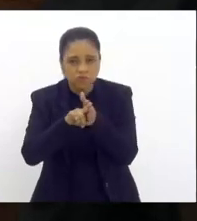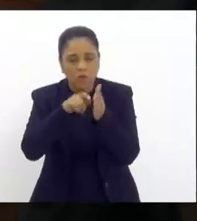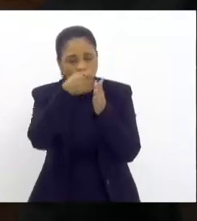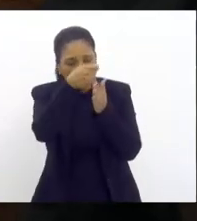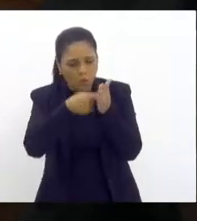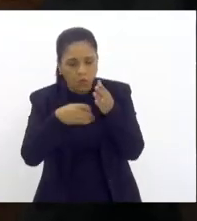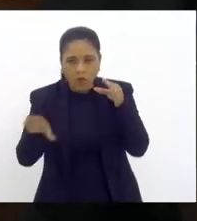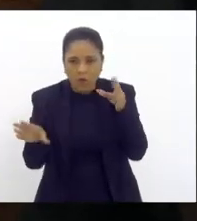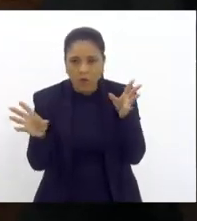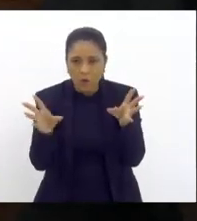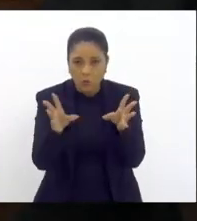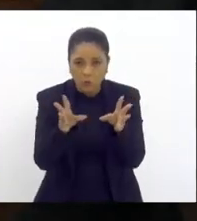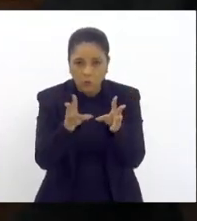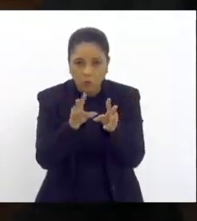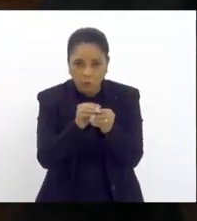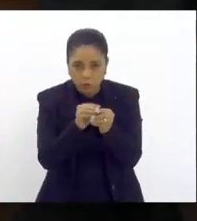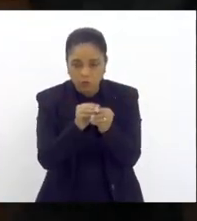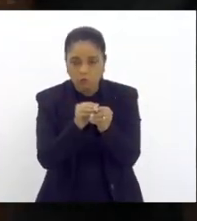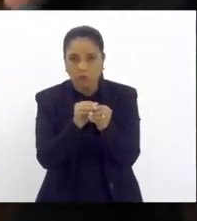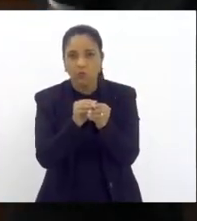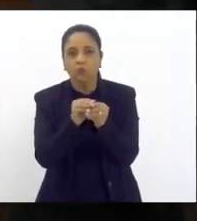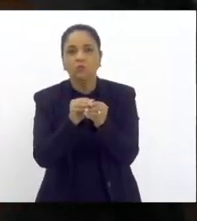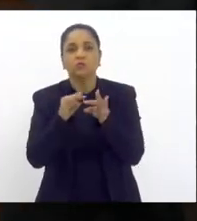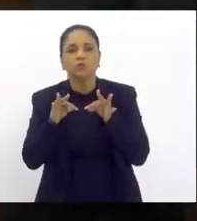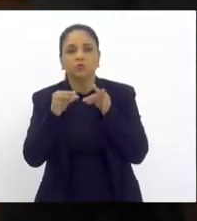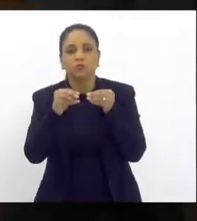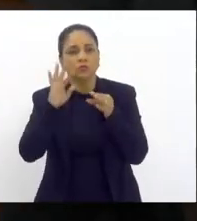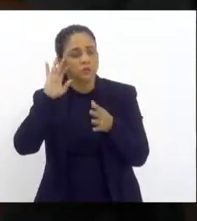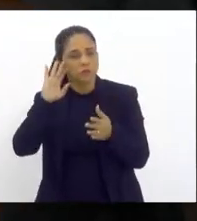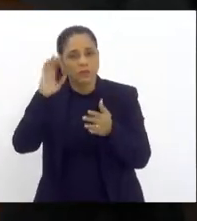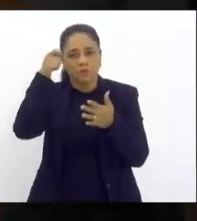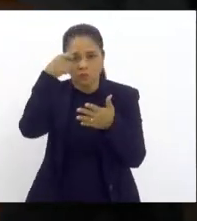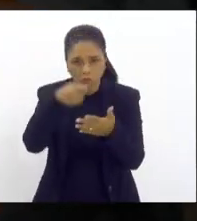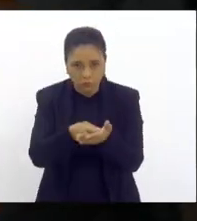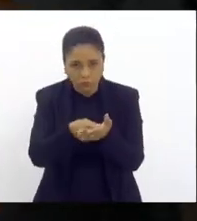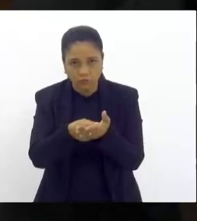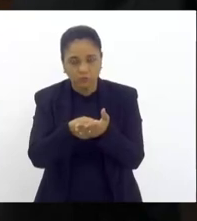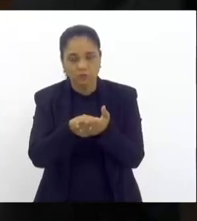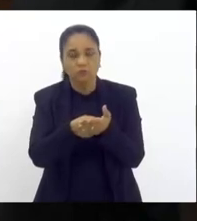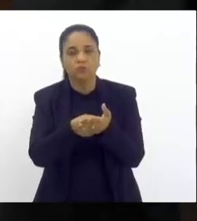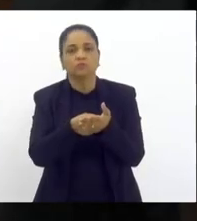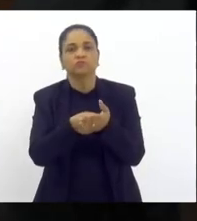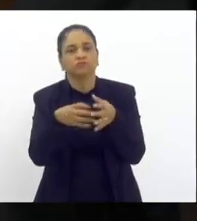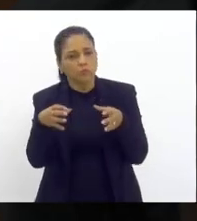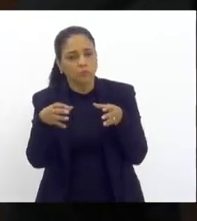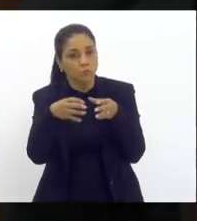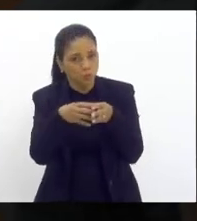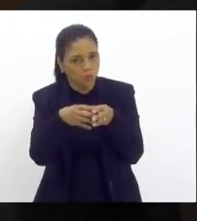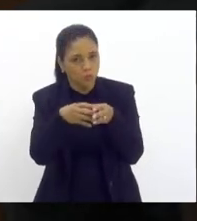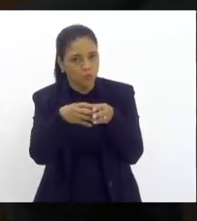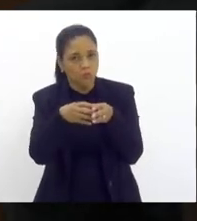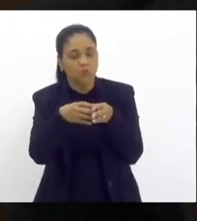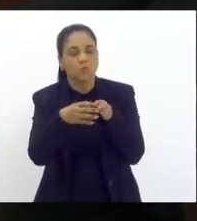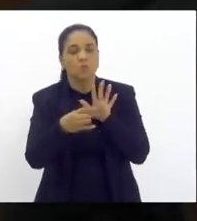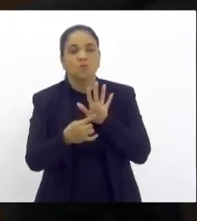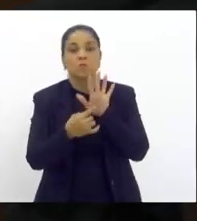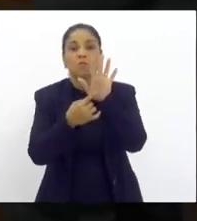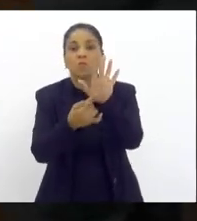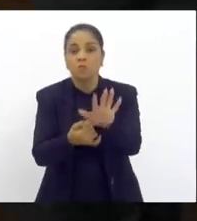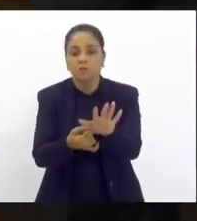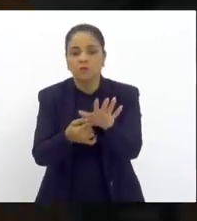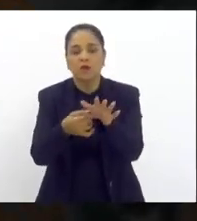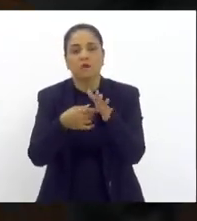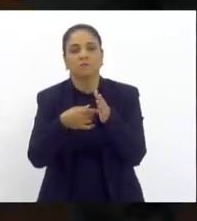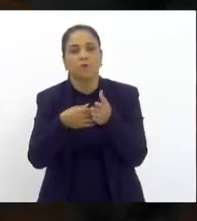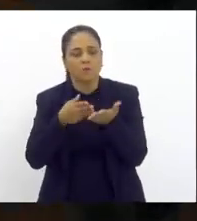resumo de todas as decisões que nós tomamos em consenso e que fazem ali, servem como balizador,